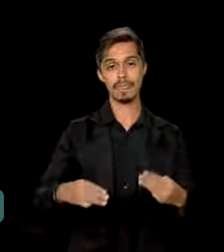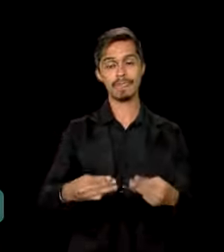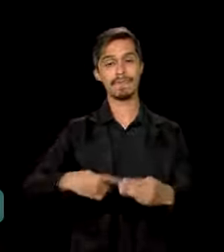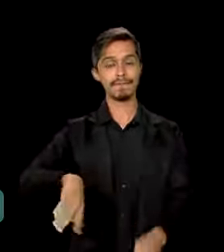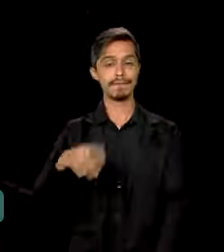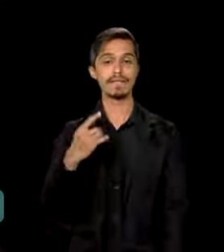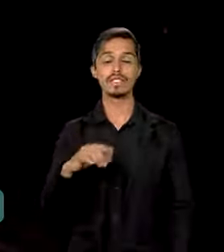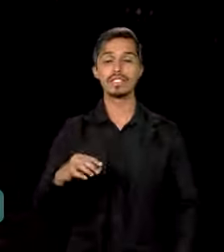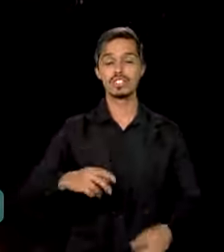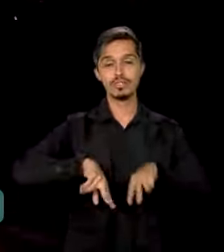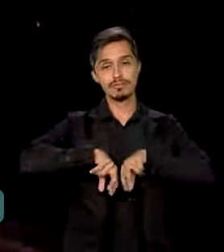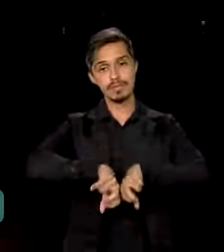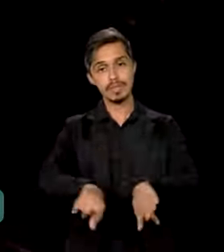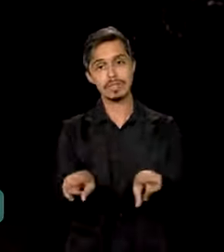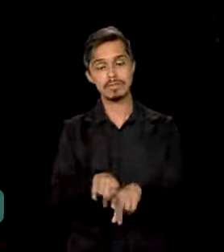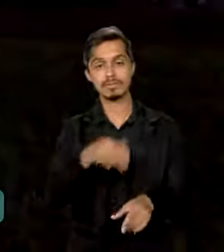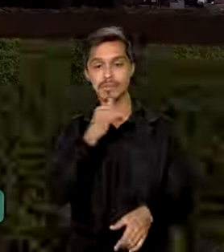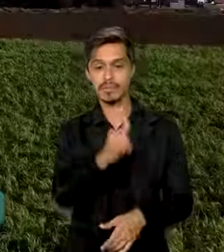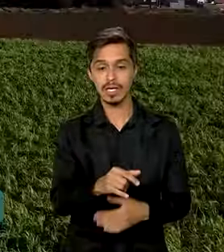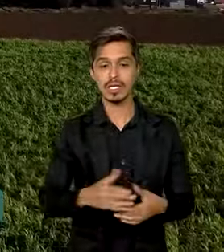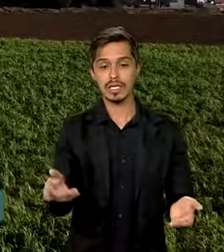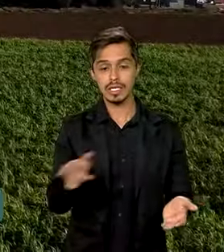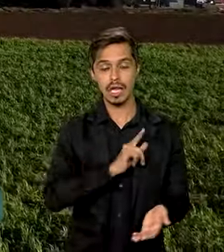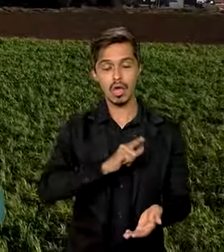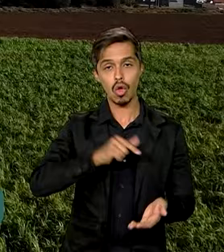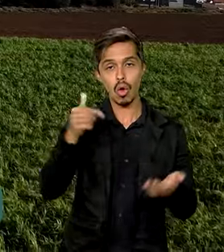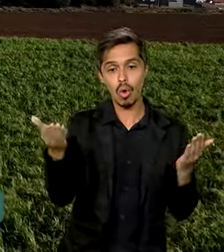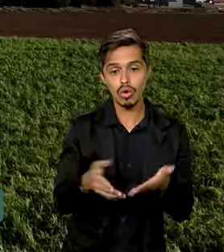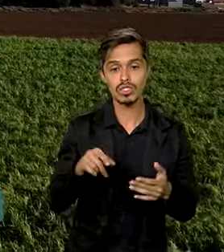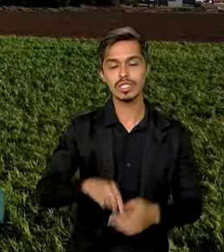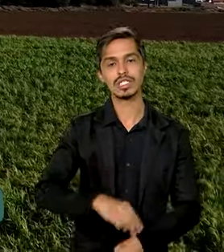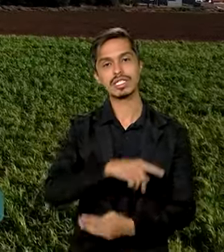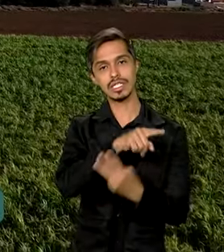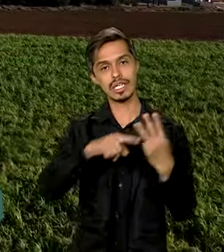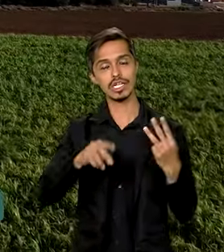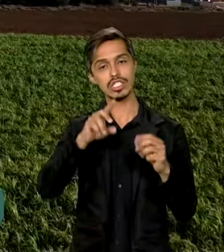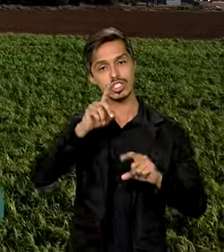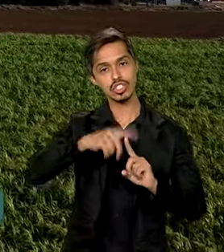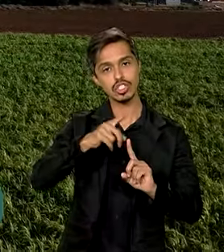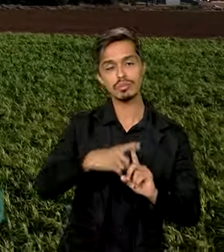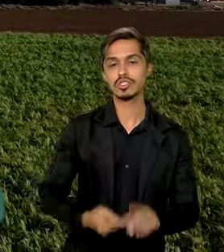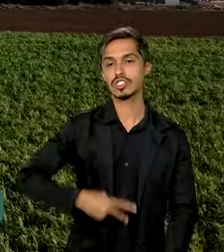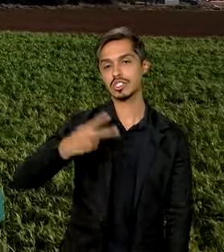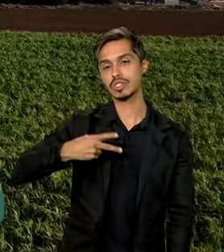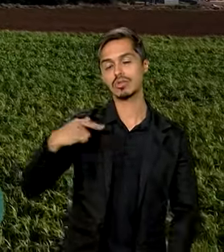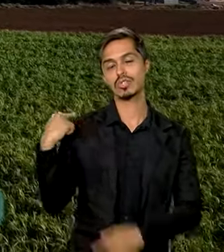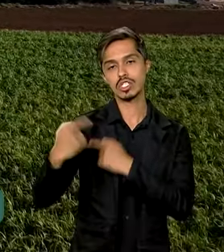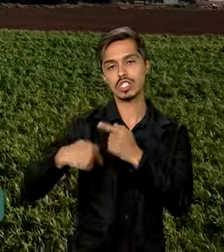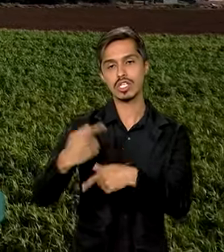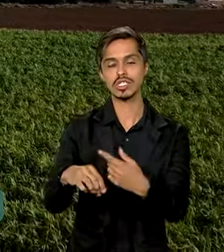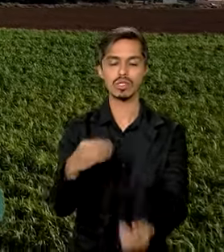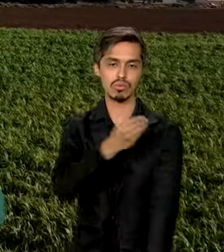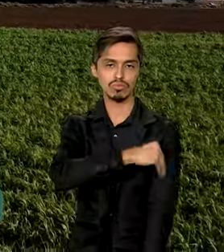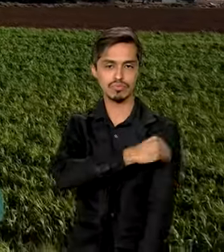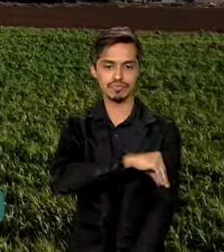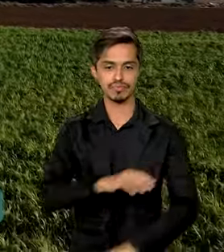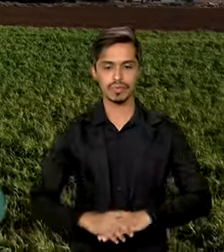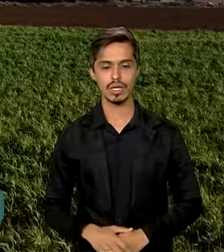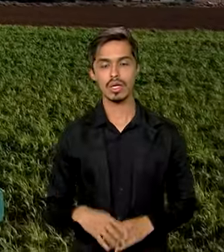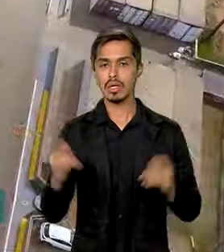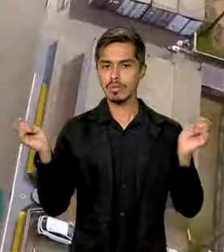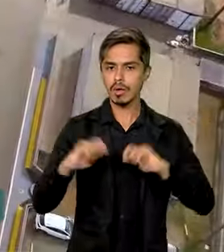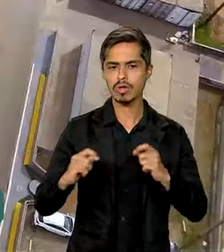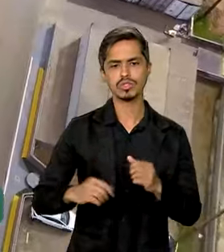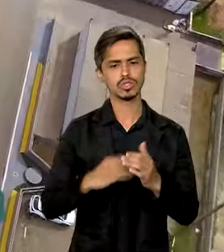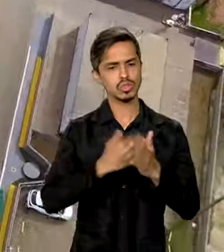Minas e Energia, existem hoje no Brasil 3 plantas comerciais de etanol de segunda geração, com uma capacidade total de